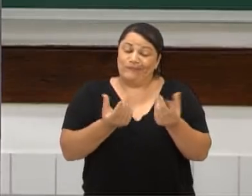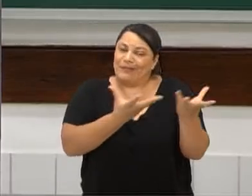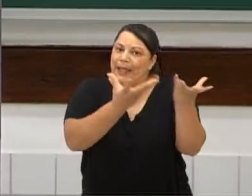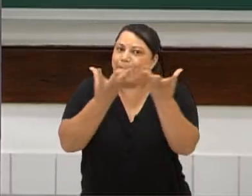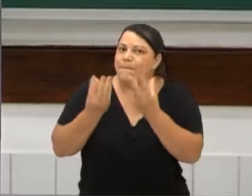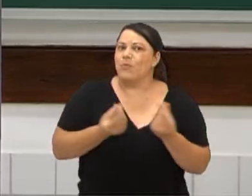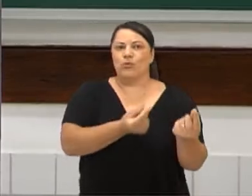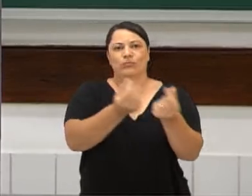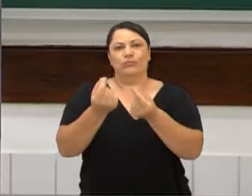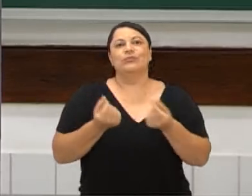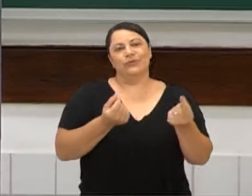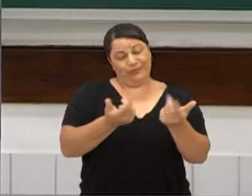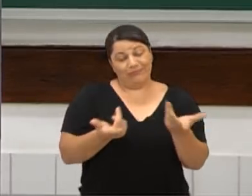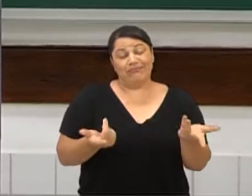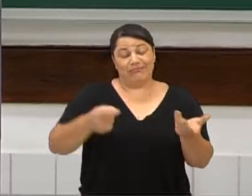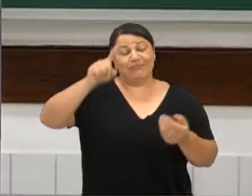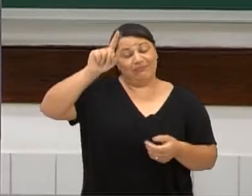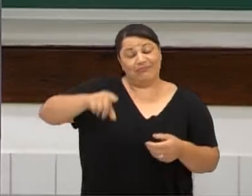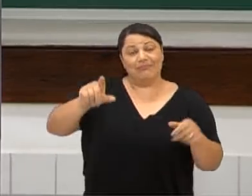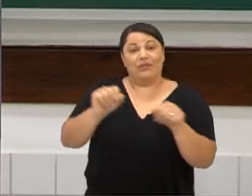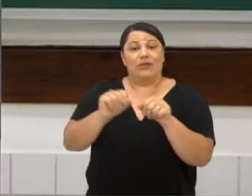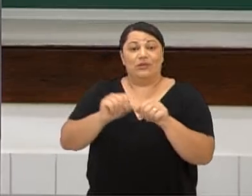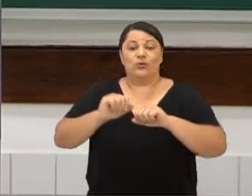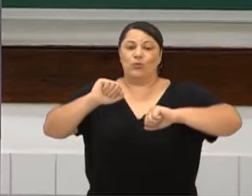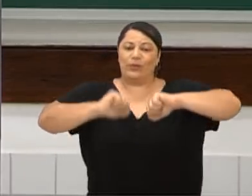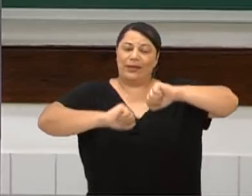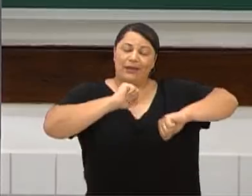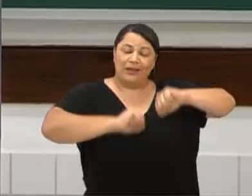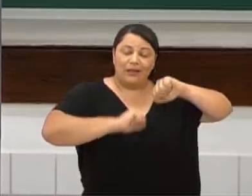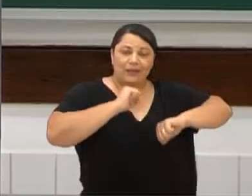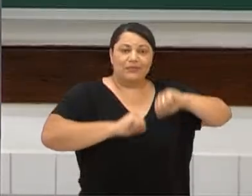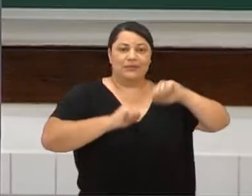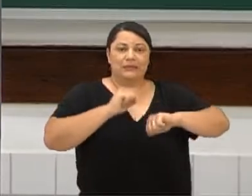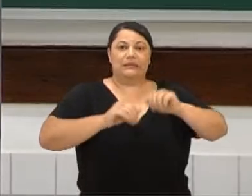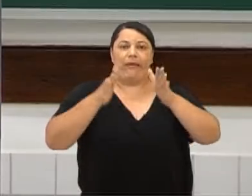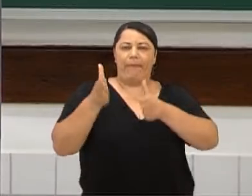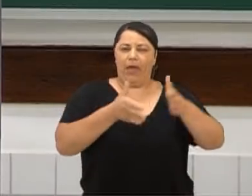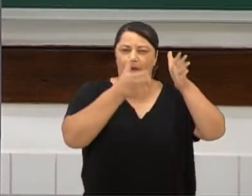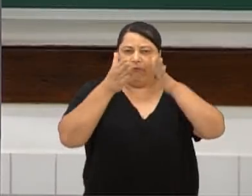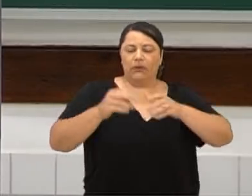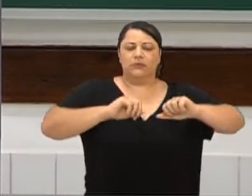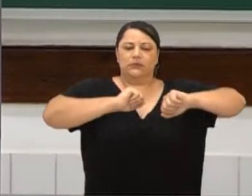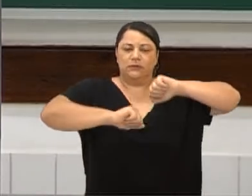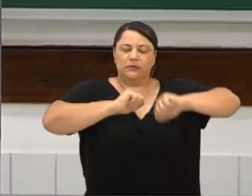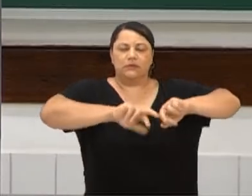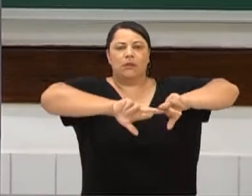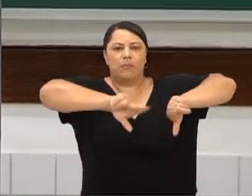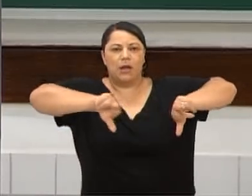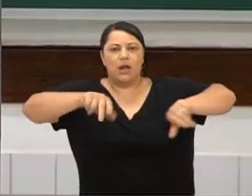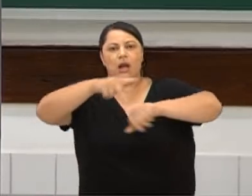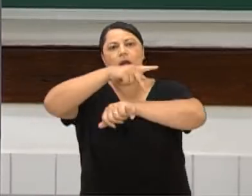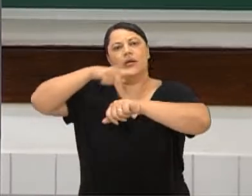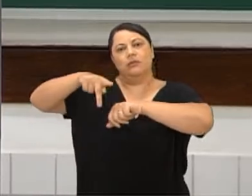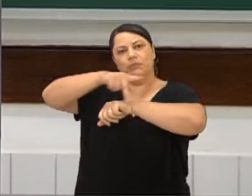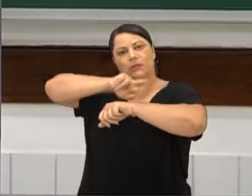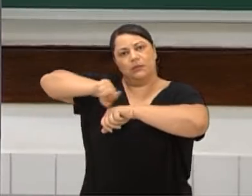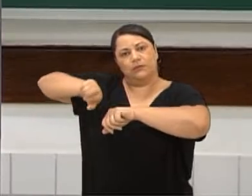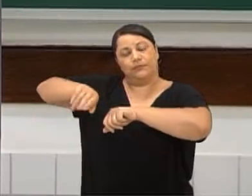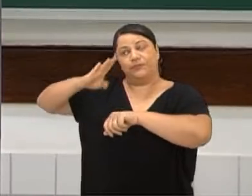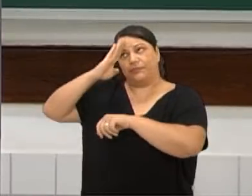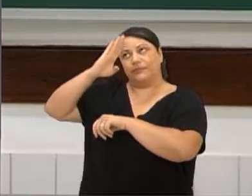Isso fez, com que essas indústrias, o setor industrial de vários países, principalmente na